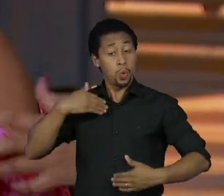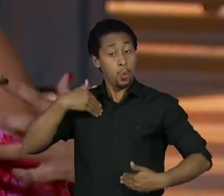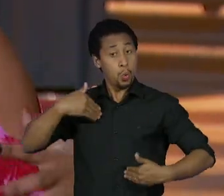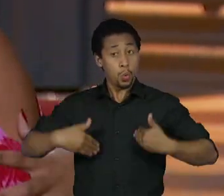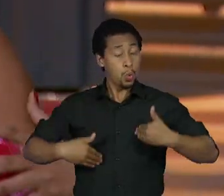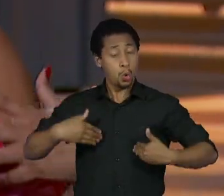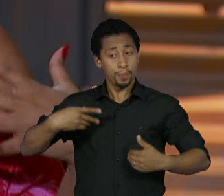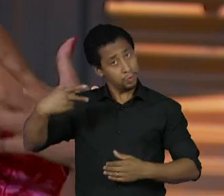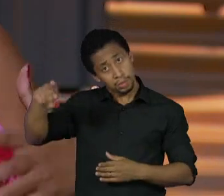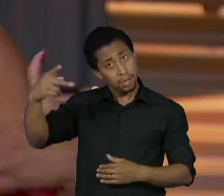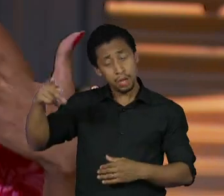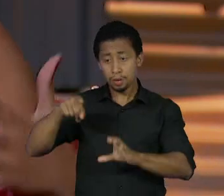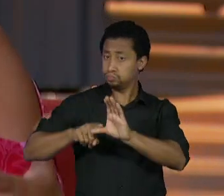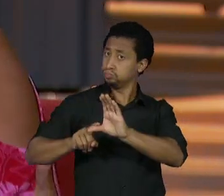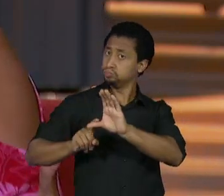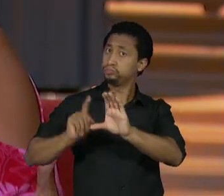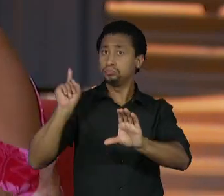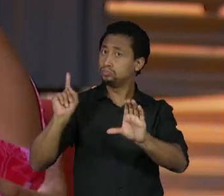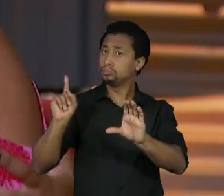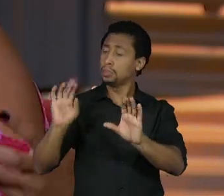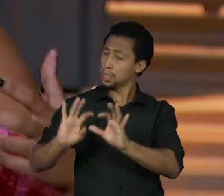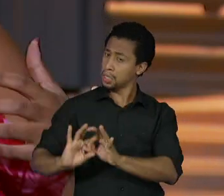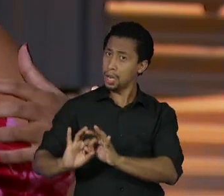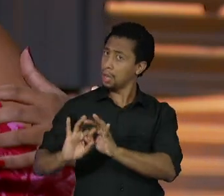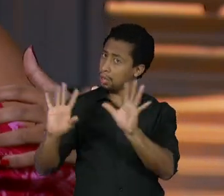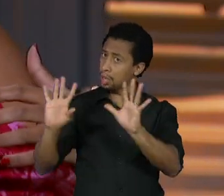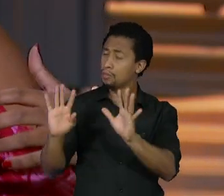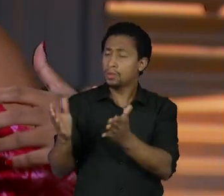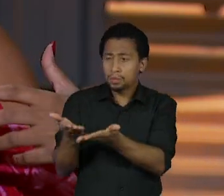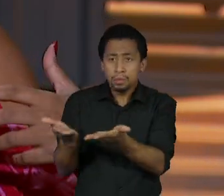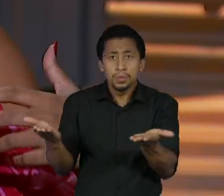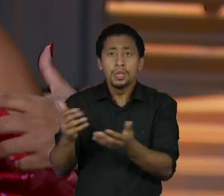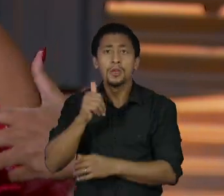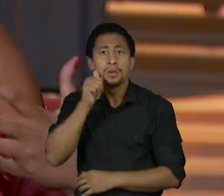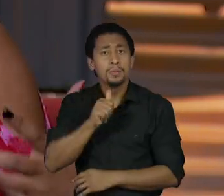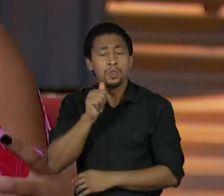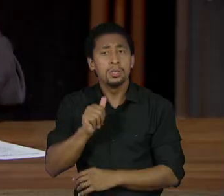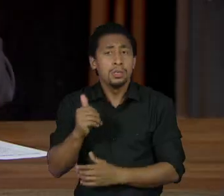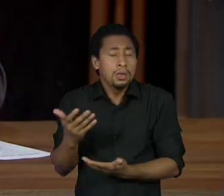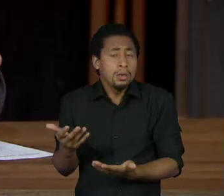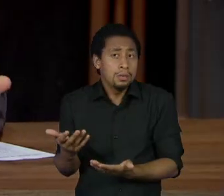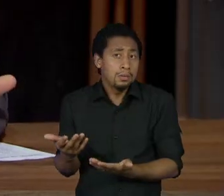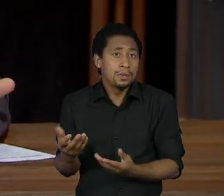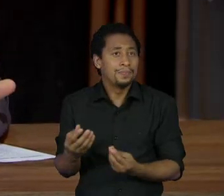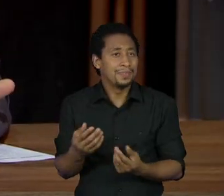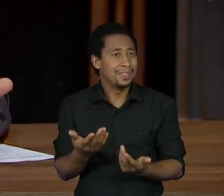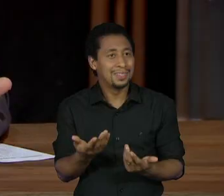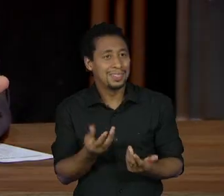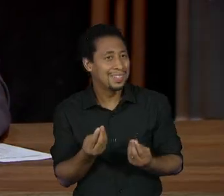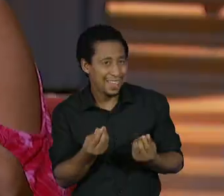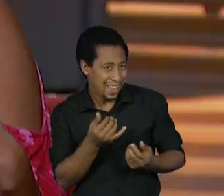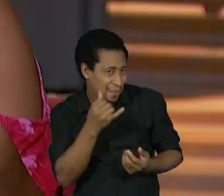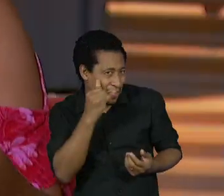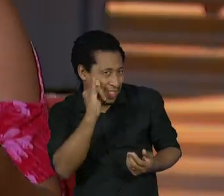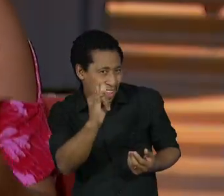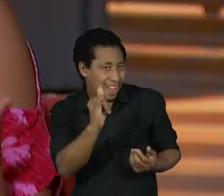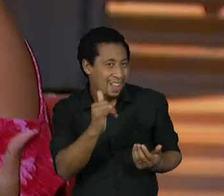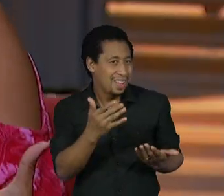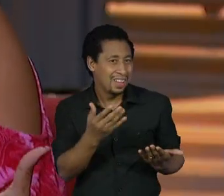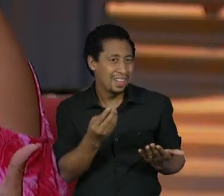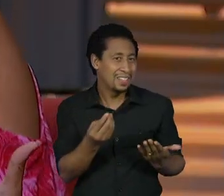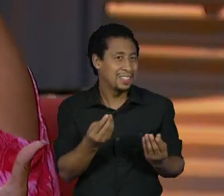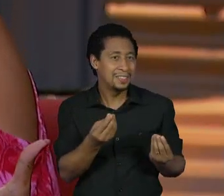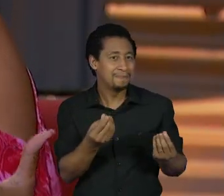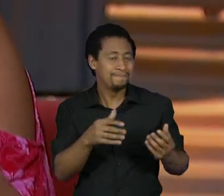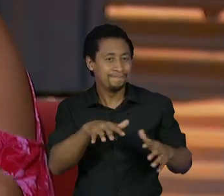a mulher ter a possibilidade, né, de não dela ser... Tomar, dela tomar ter o poder... a vontade, Exato. a